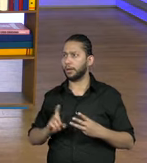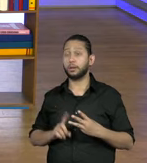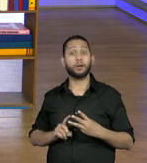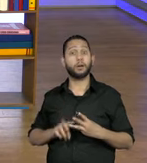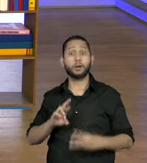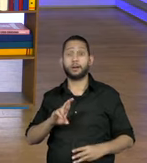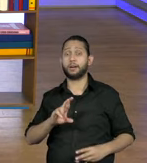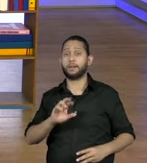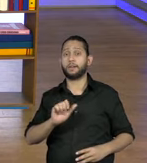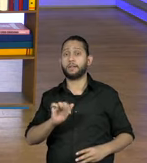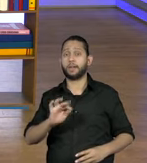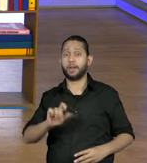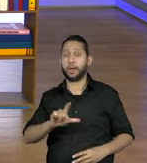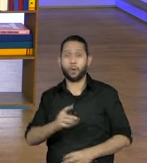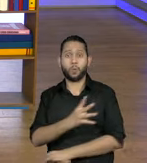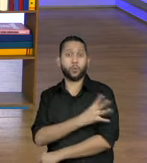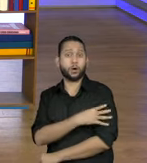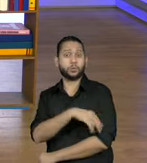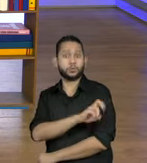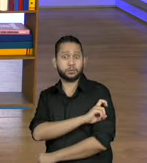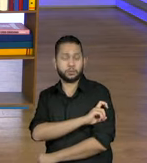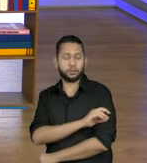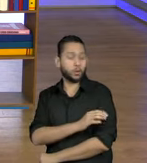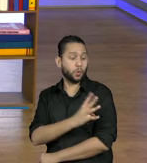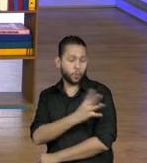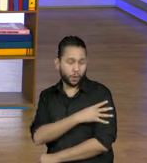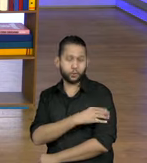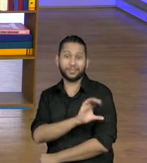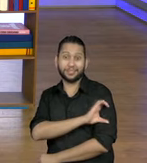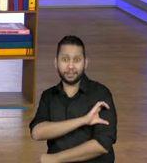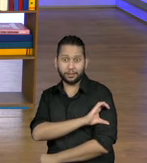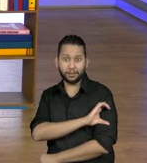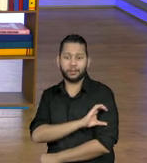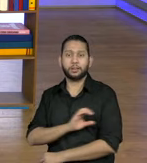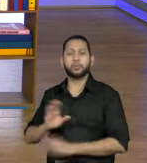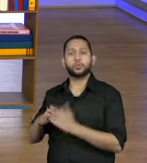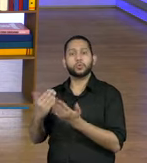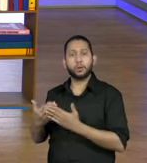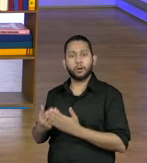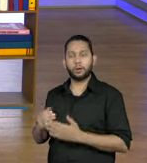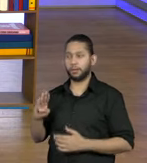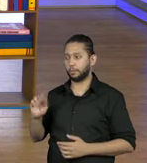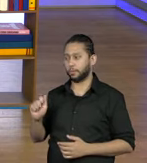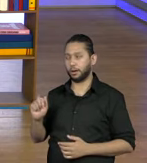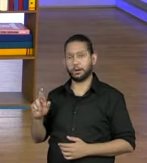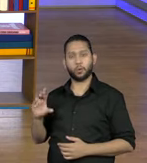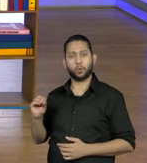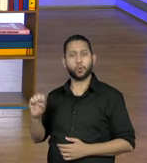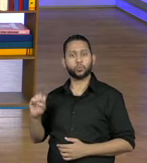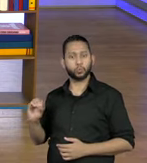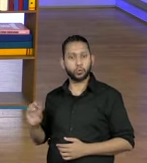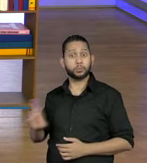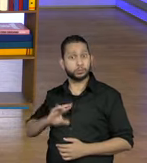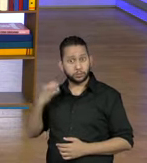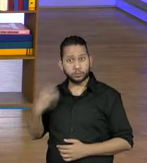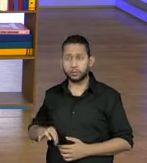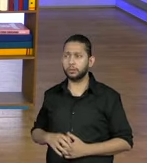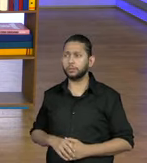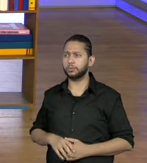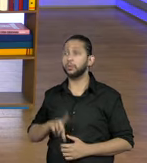do 4º ano C, da escola Almirante Barroso, também respondeu corretamente. Quem mais?